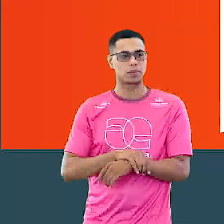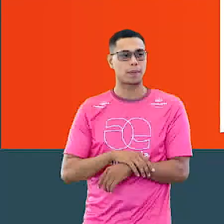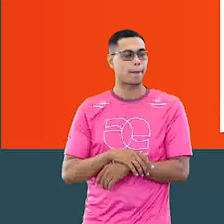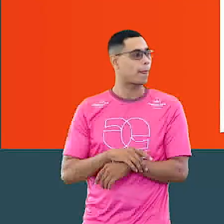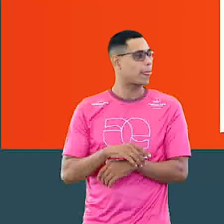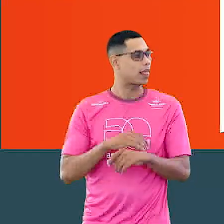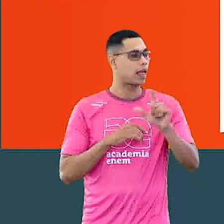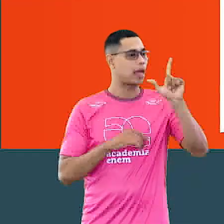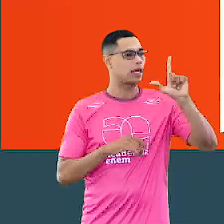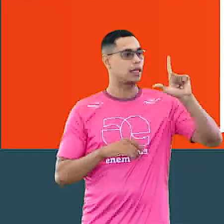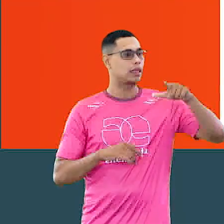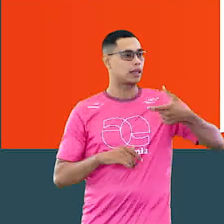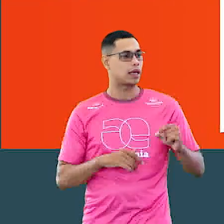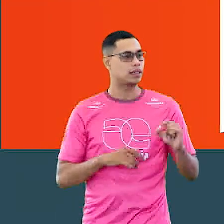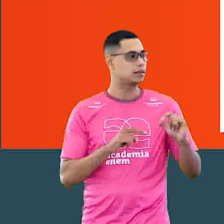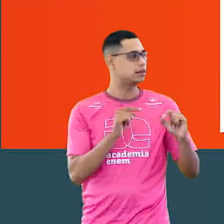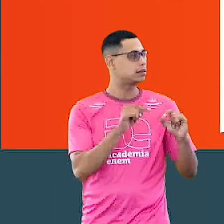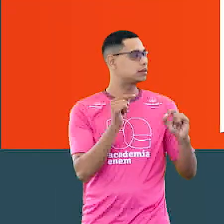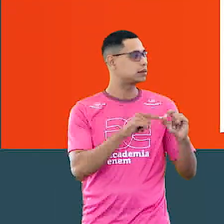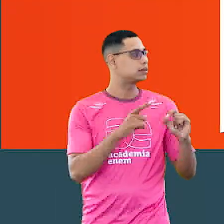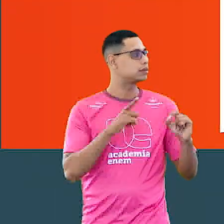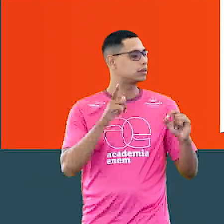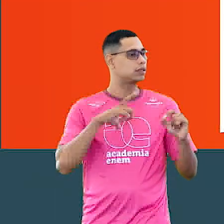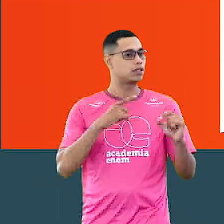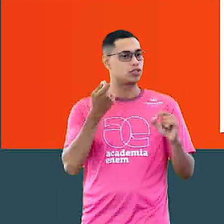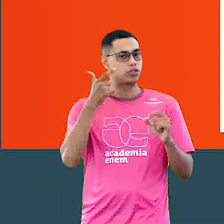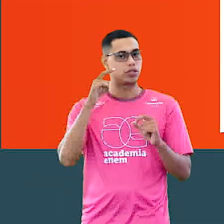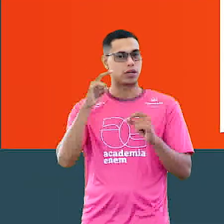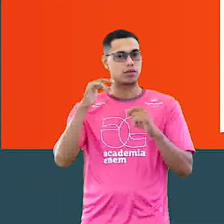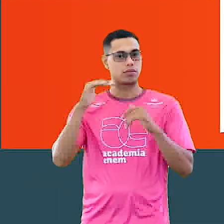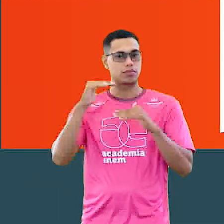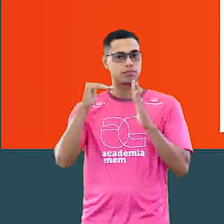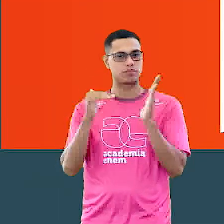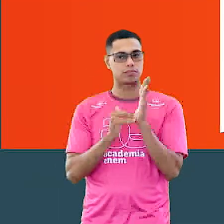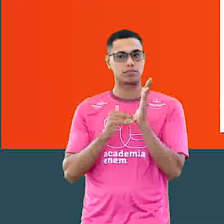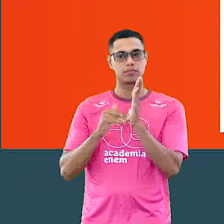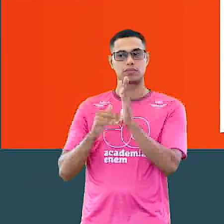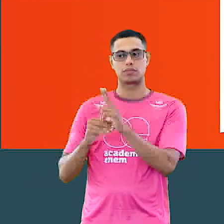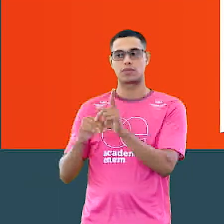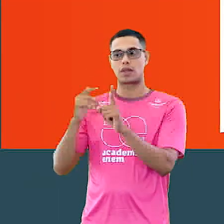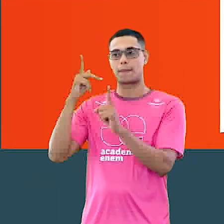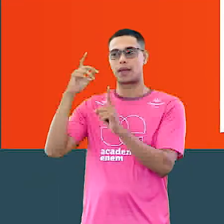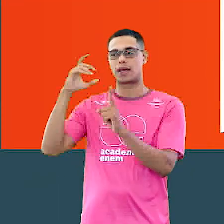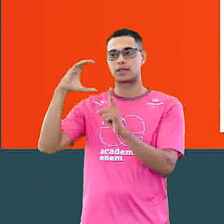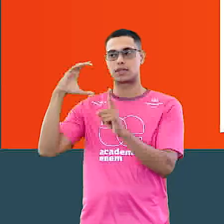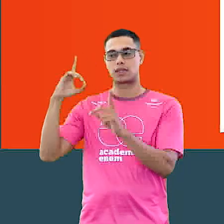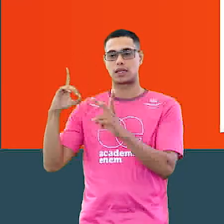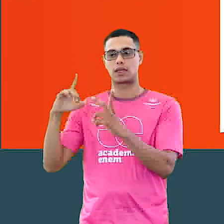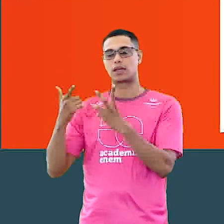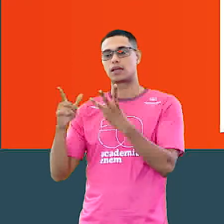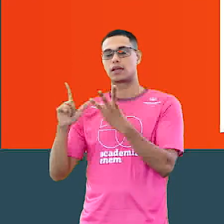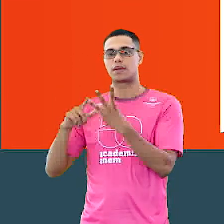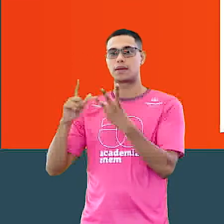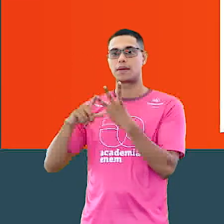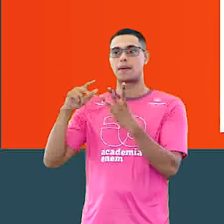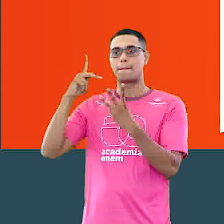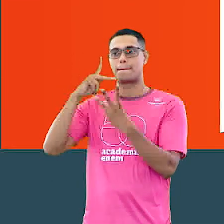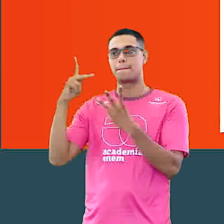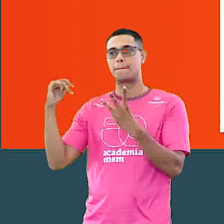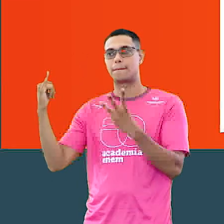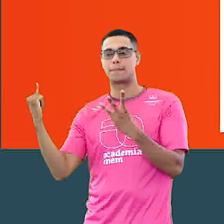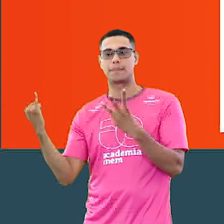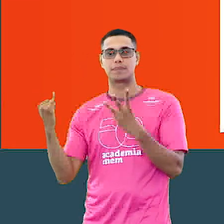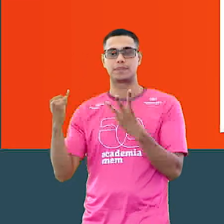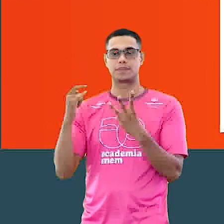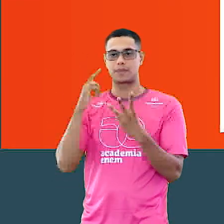aqui embaixo, L10, sim. Baixa renda, PCD e PPI. Então, esse é o ideal